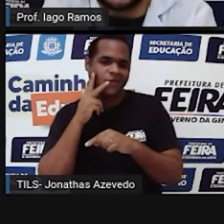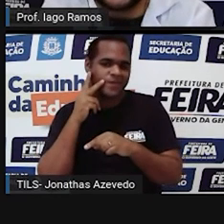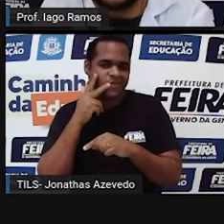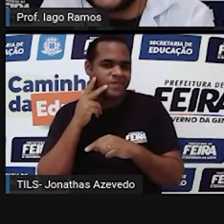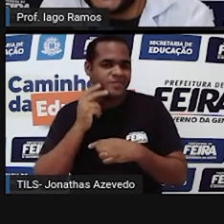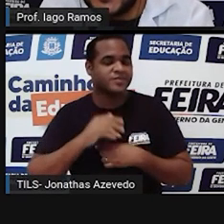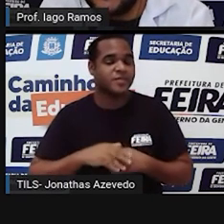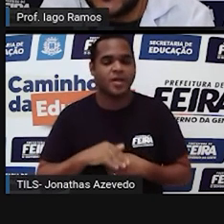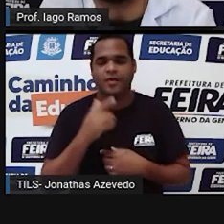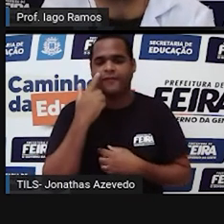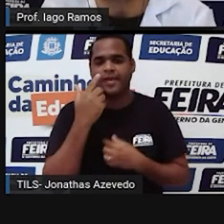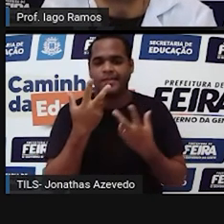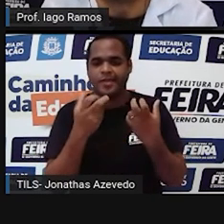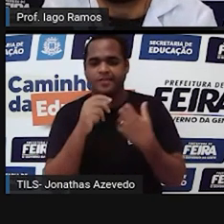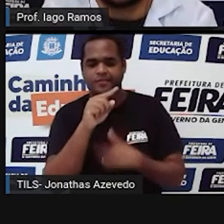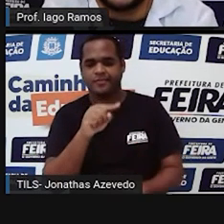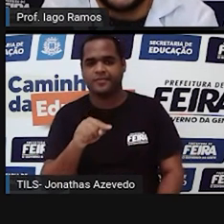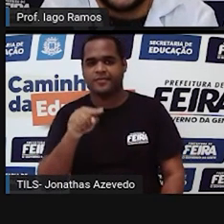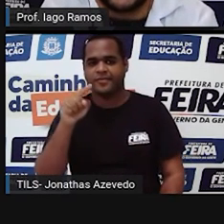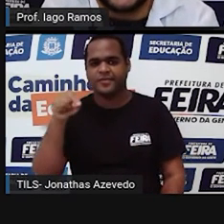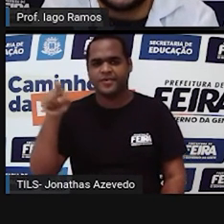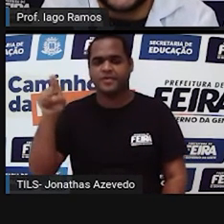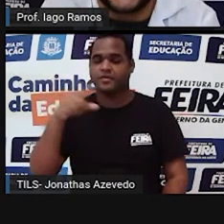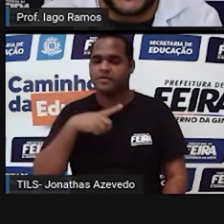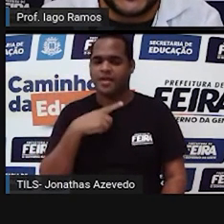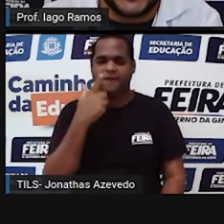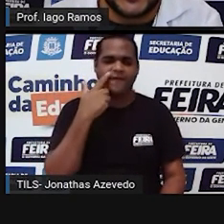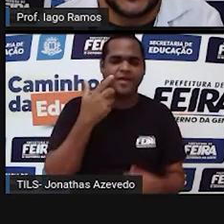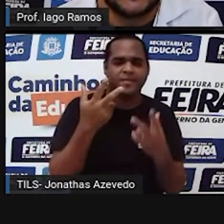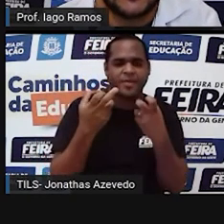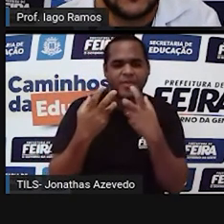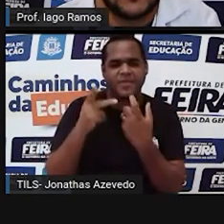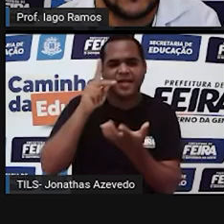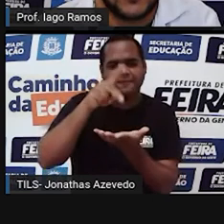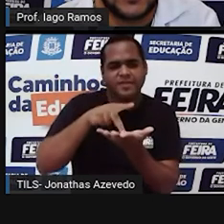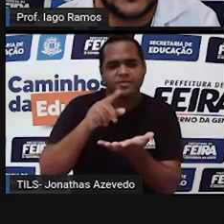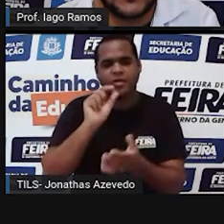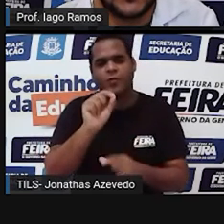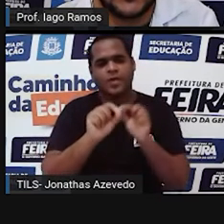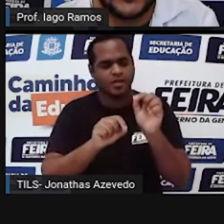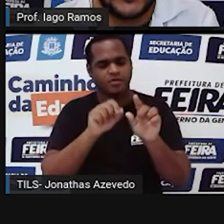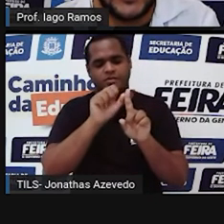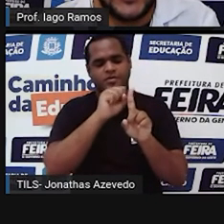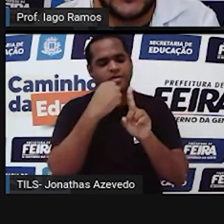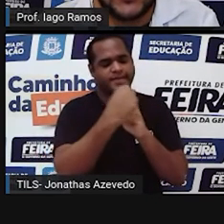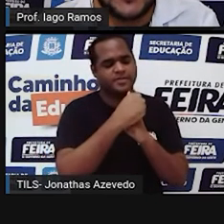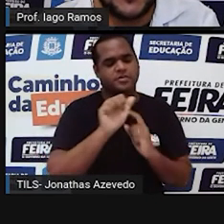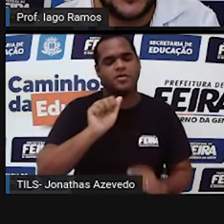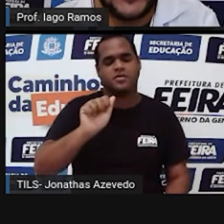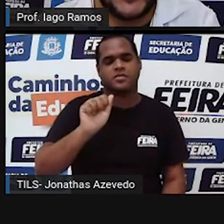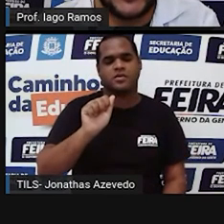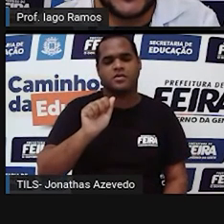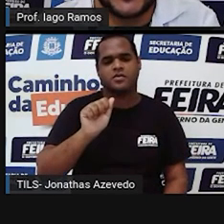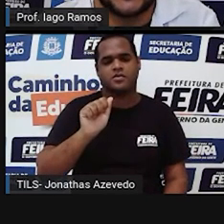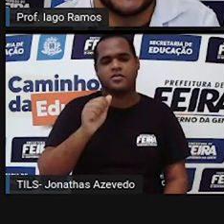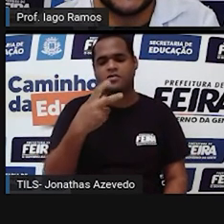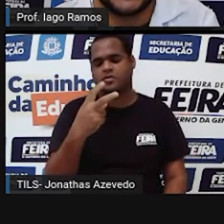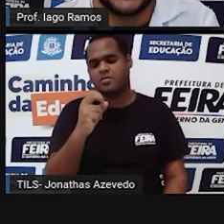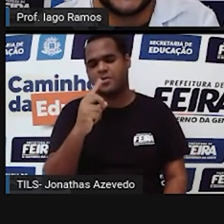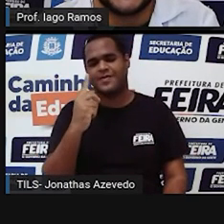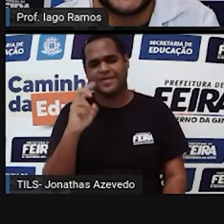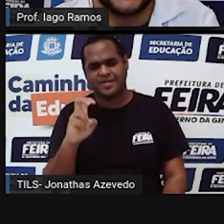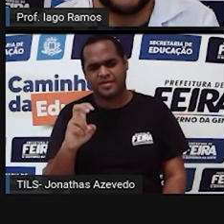se a gente olhar para esse gráfico, olhando na classe A, olha só, em